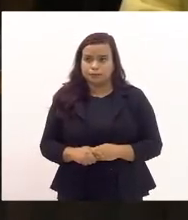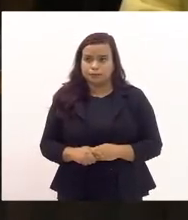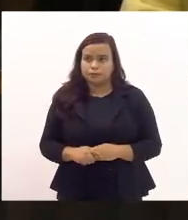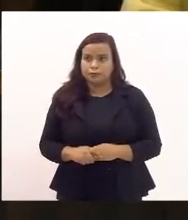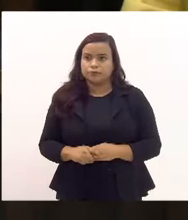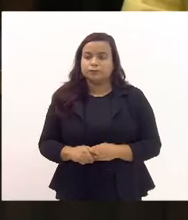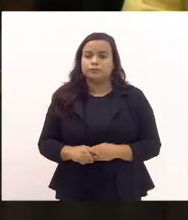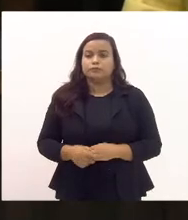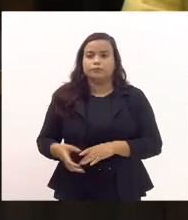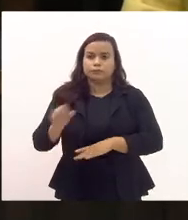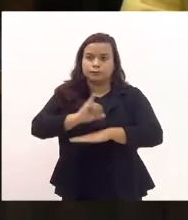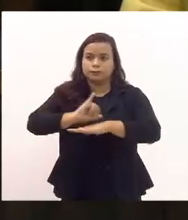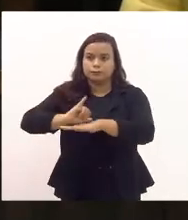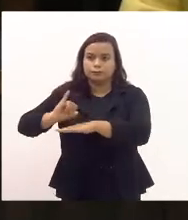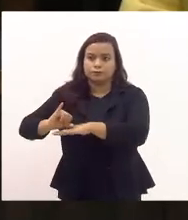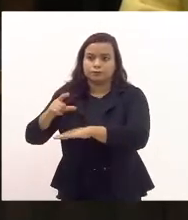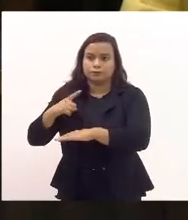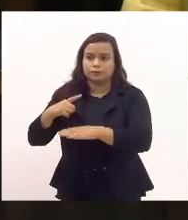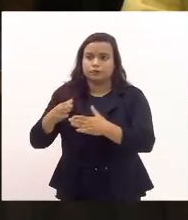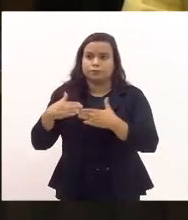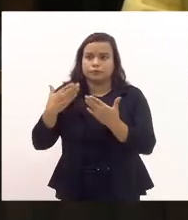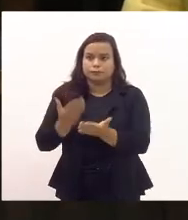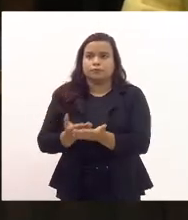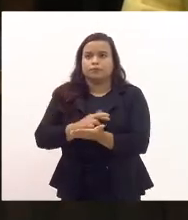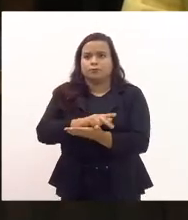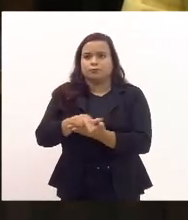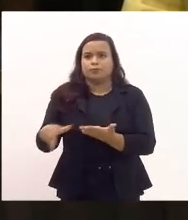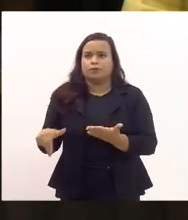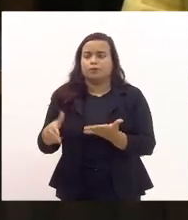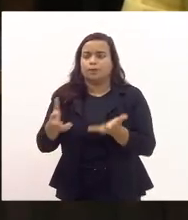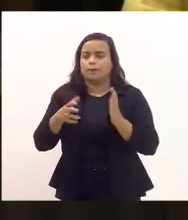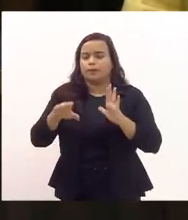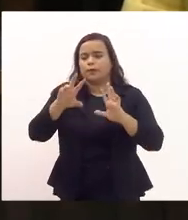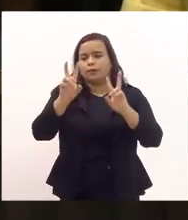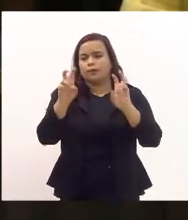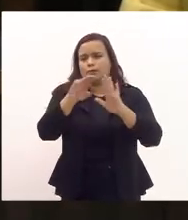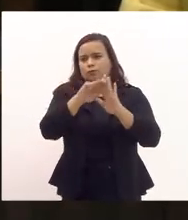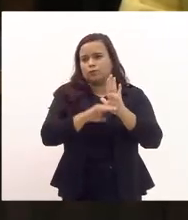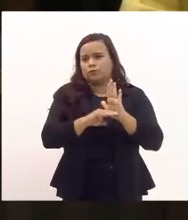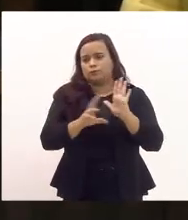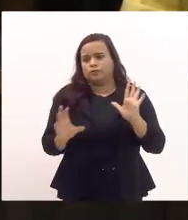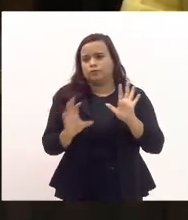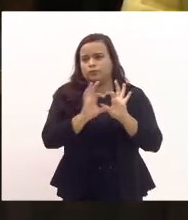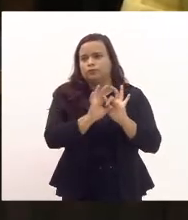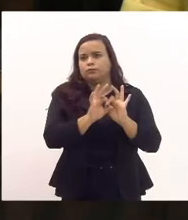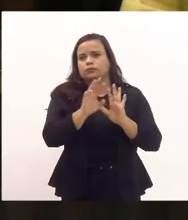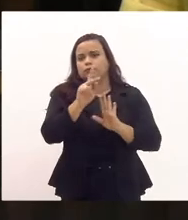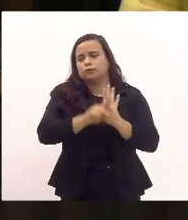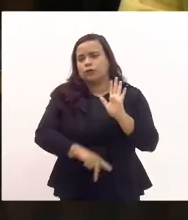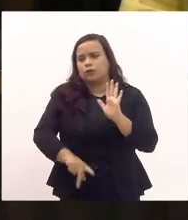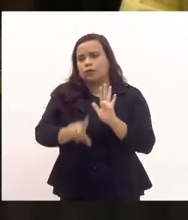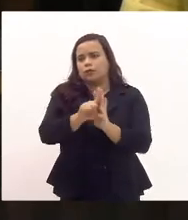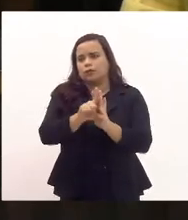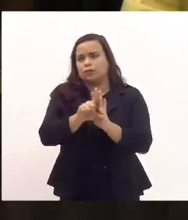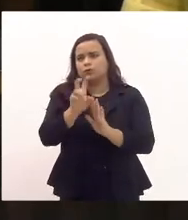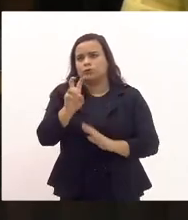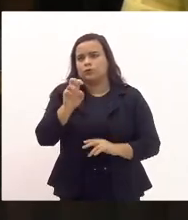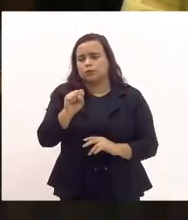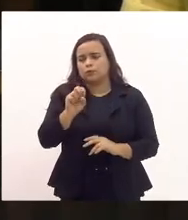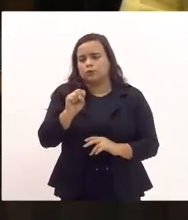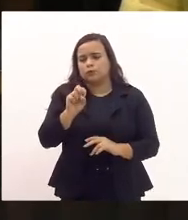e a sobremesa requerimentos Já que é inclusão na ordem do dia dos projetos dos seguintes projetos de leite leite